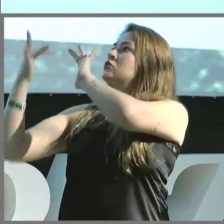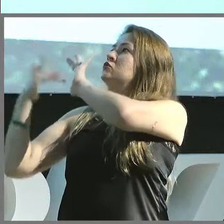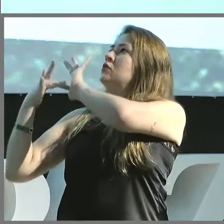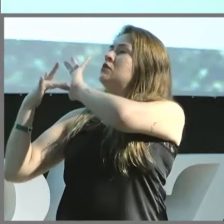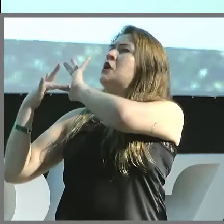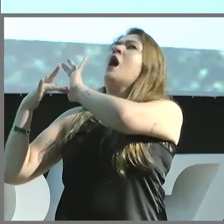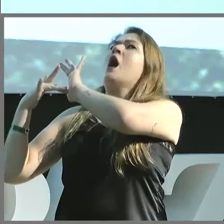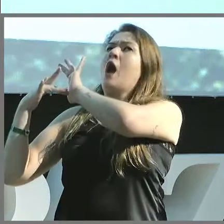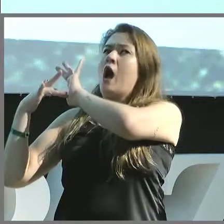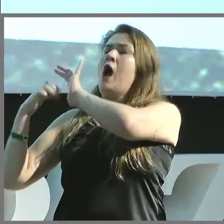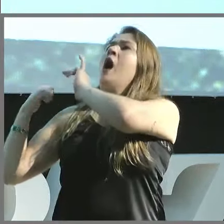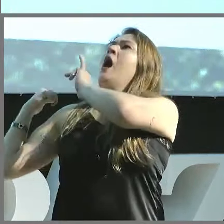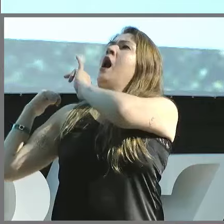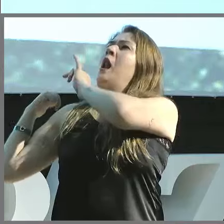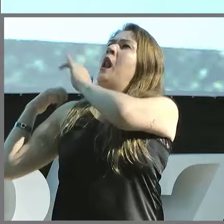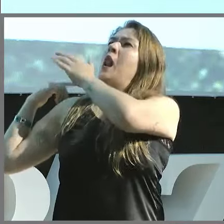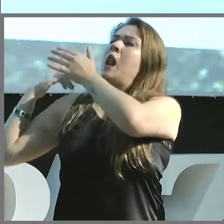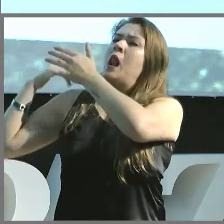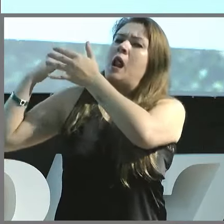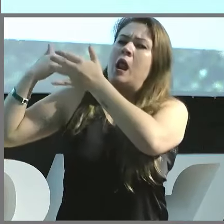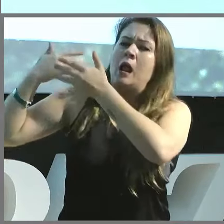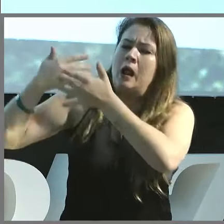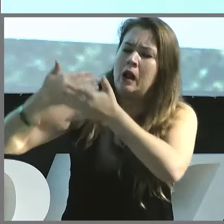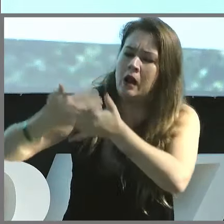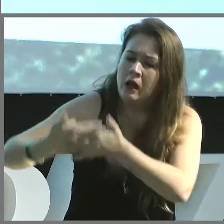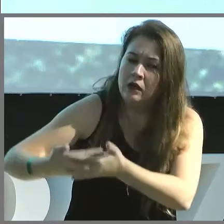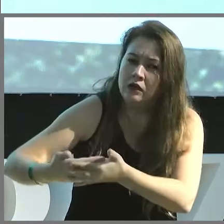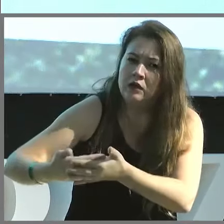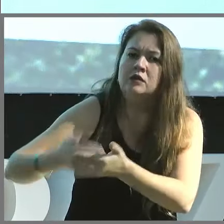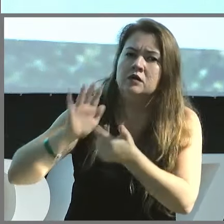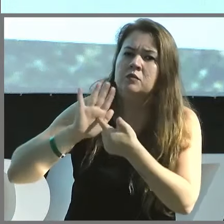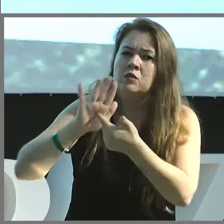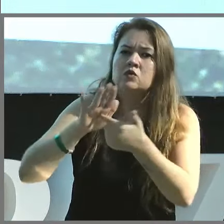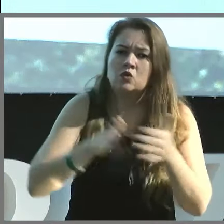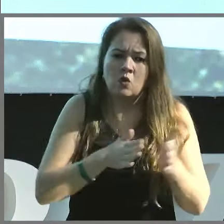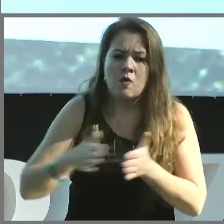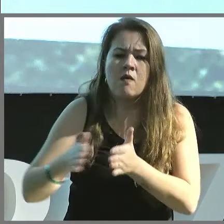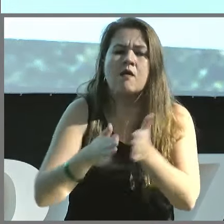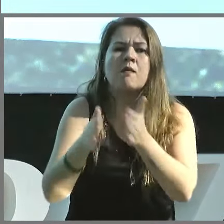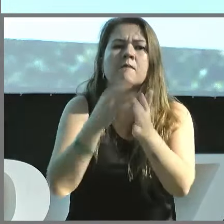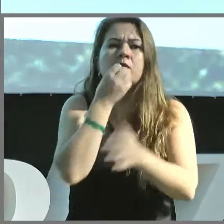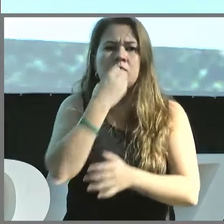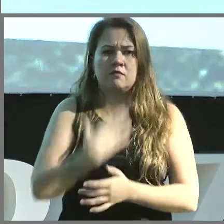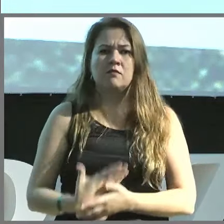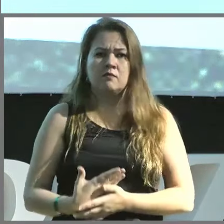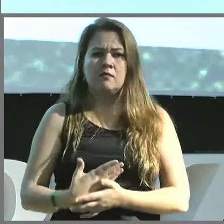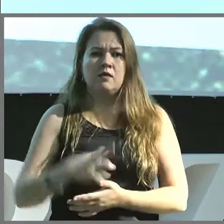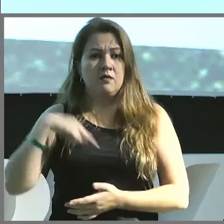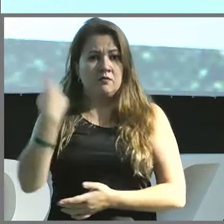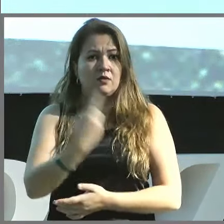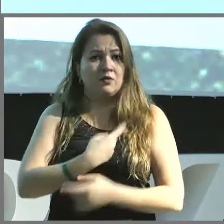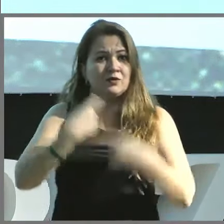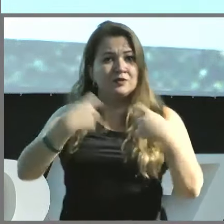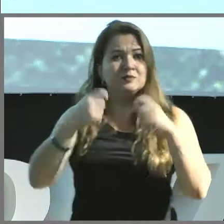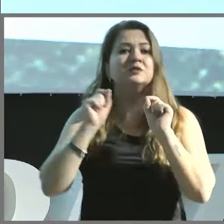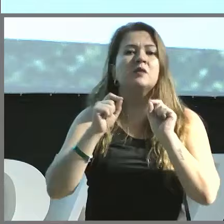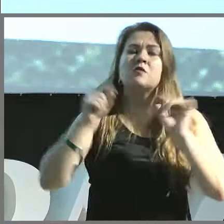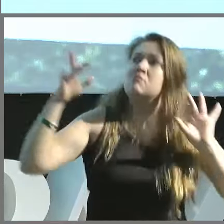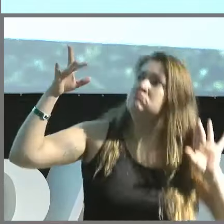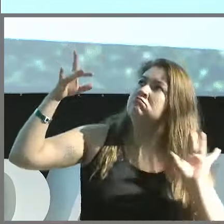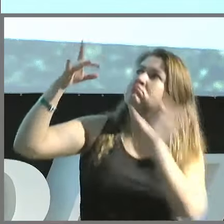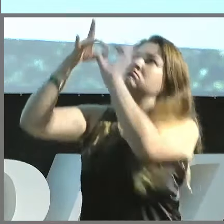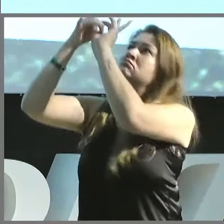mesmo, mas a sua história comporta a história das nossas vidas. Vamos entrevê-lo, ele trazendo